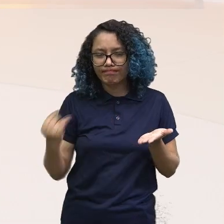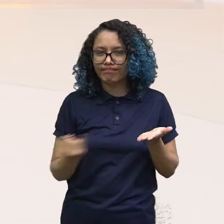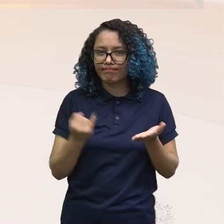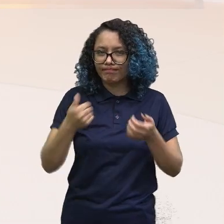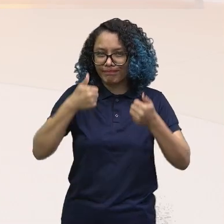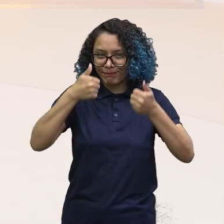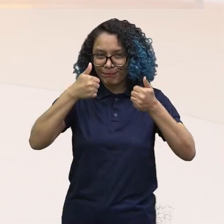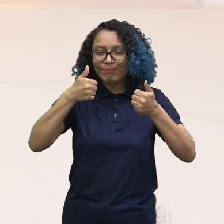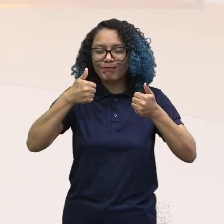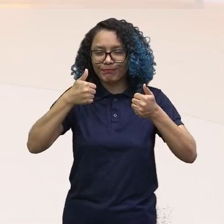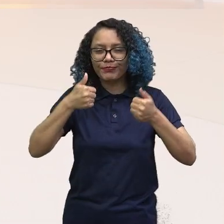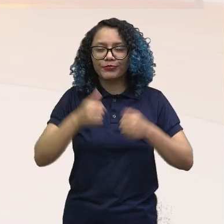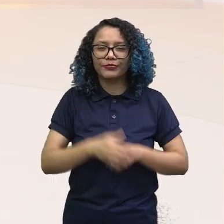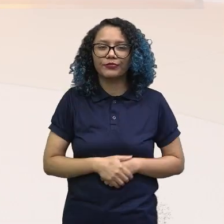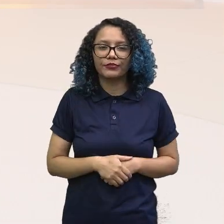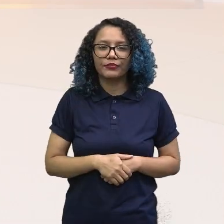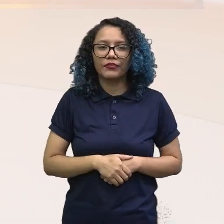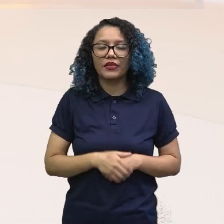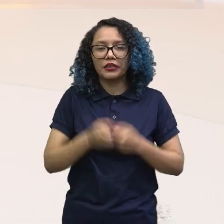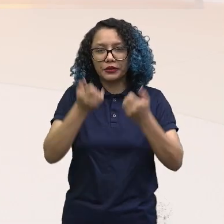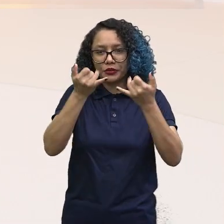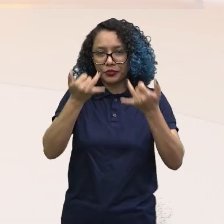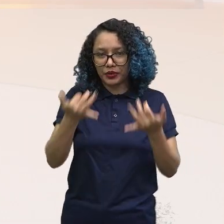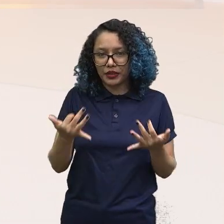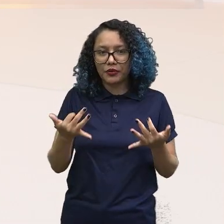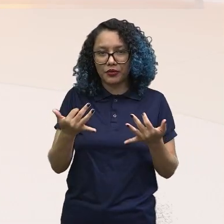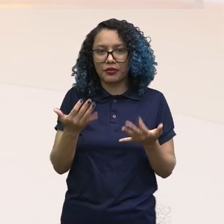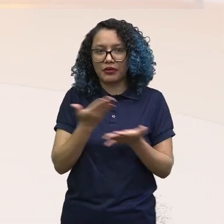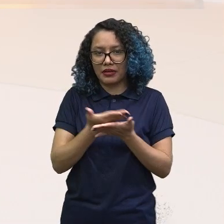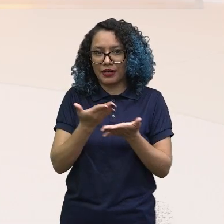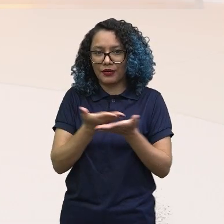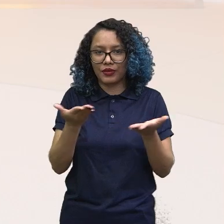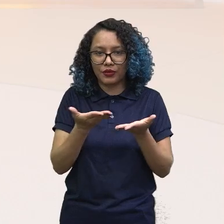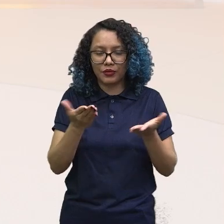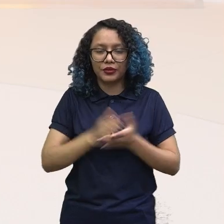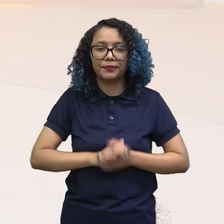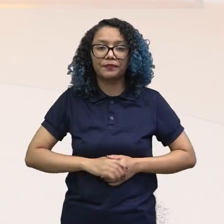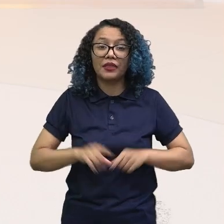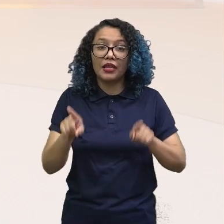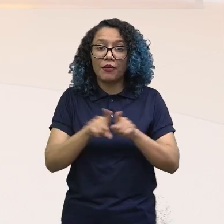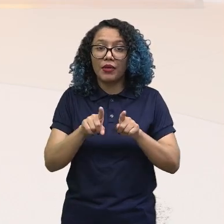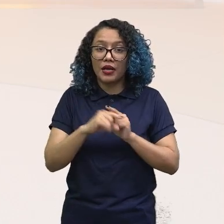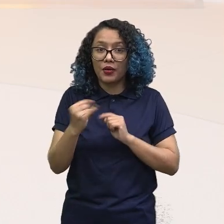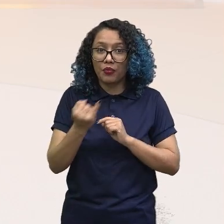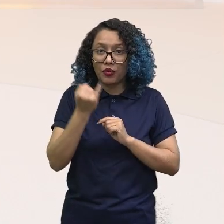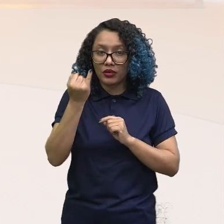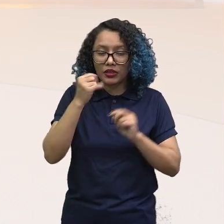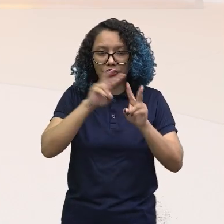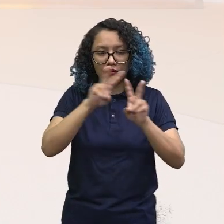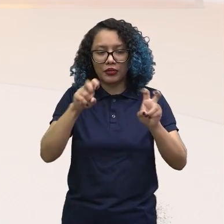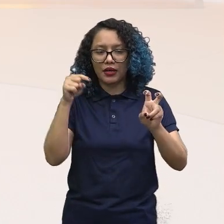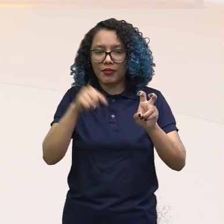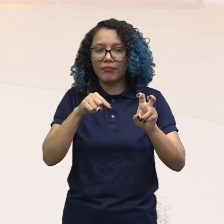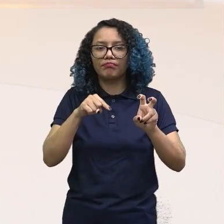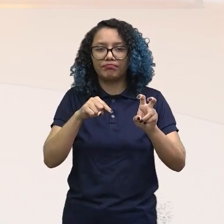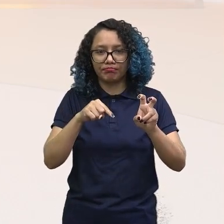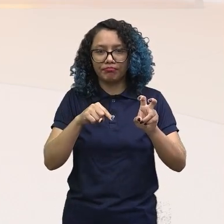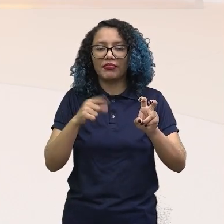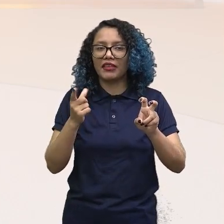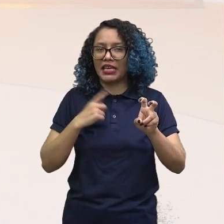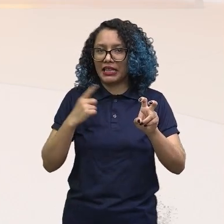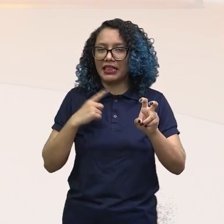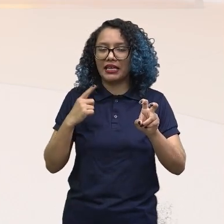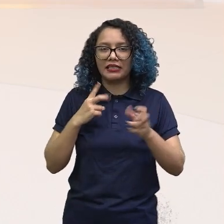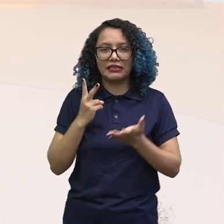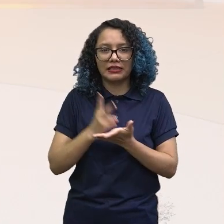importantes, tá? Que abordamos na nossa aula. Vale ressaltar que essa é uma temática muito